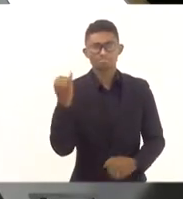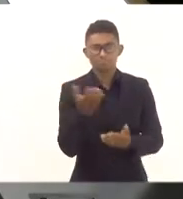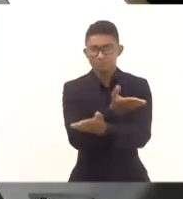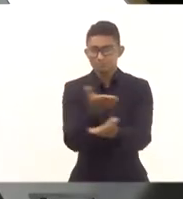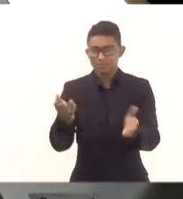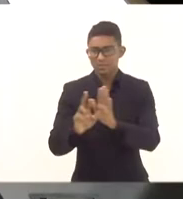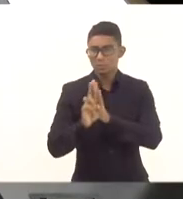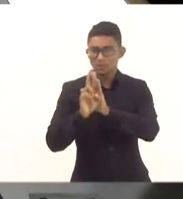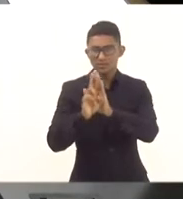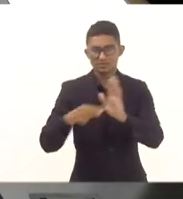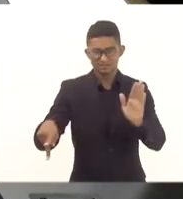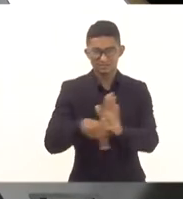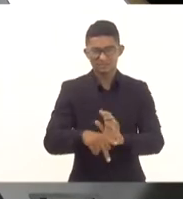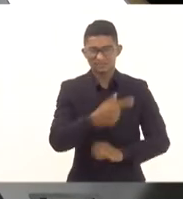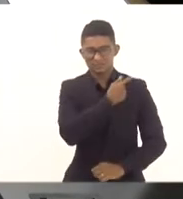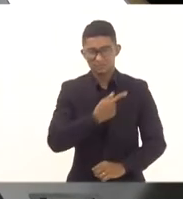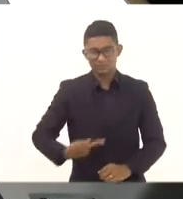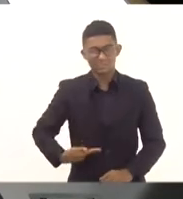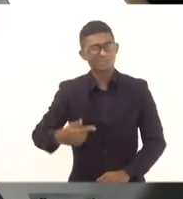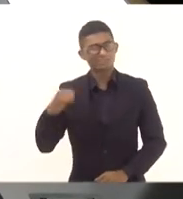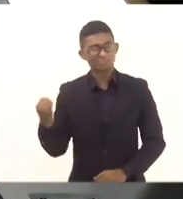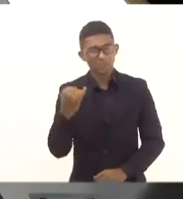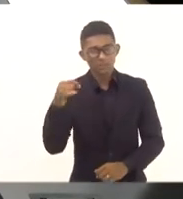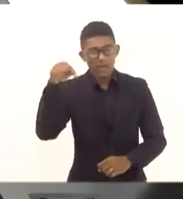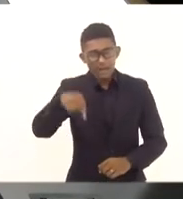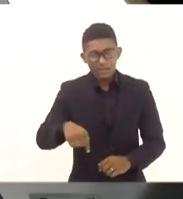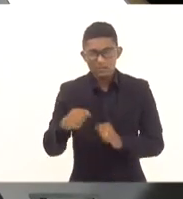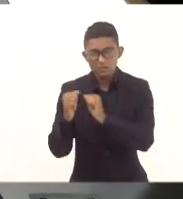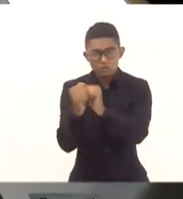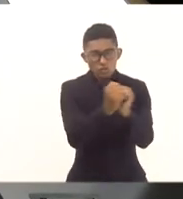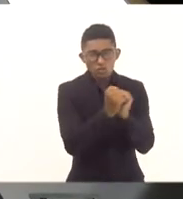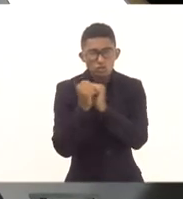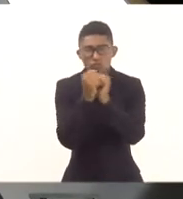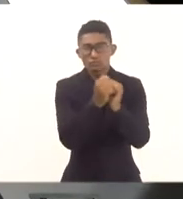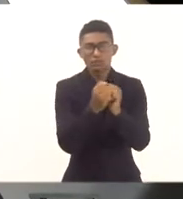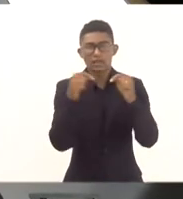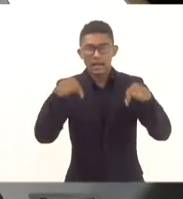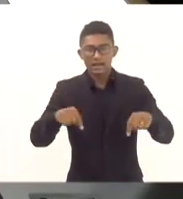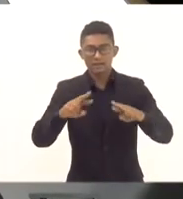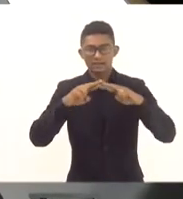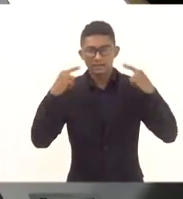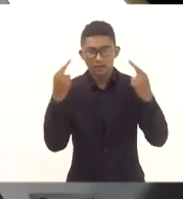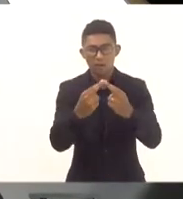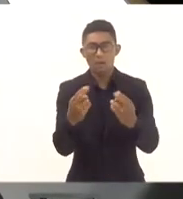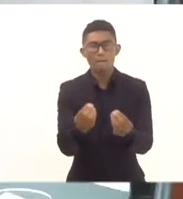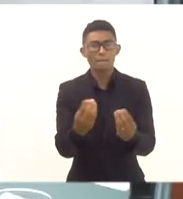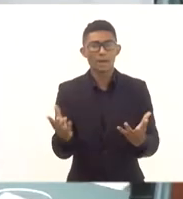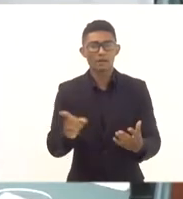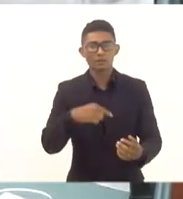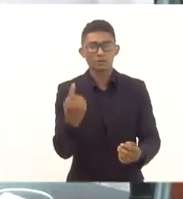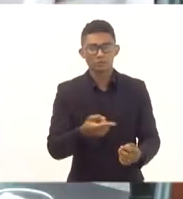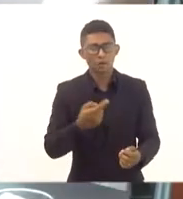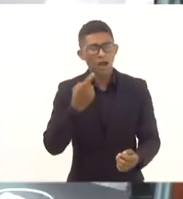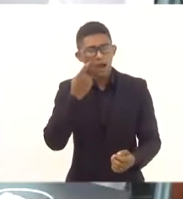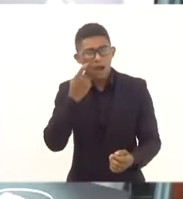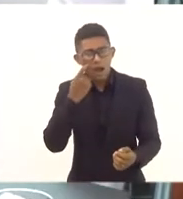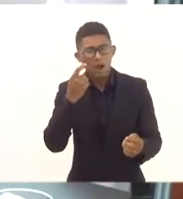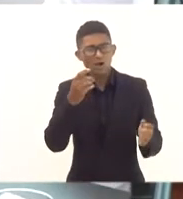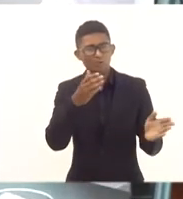aqui nessa nessa audiência para que a gente possa fazer um apanhado geral sobre